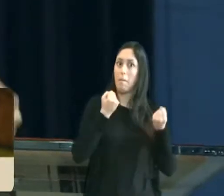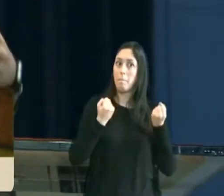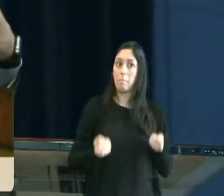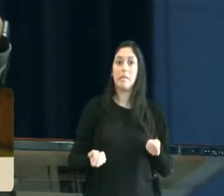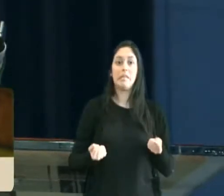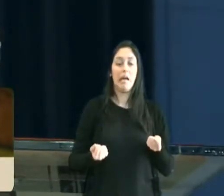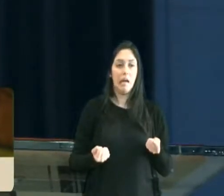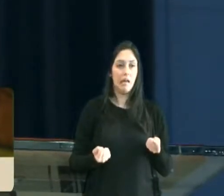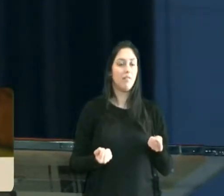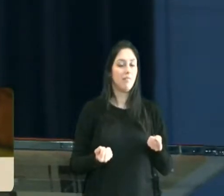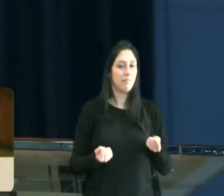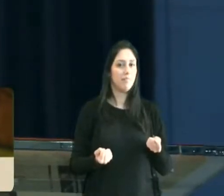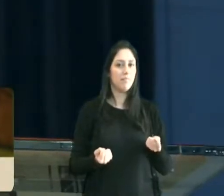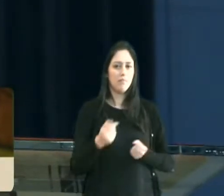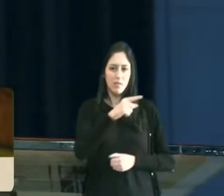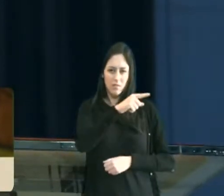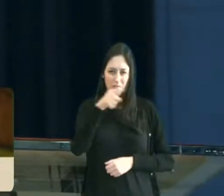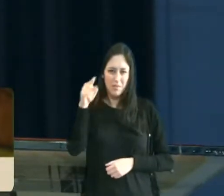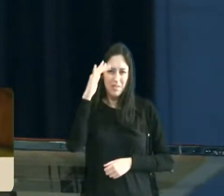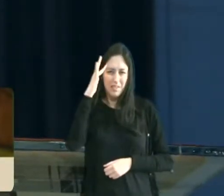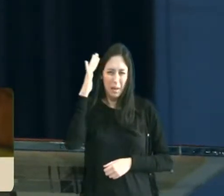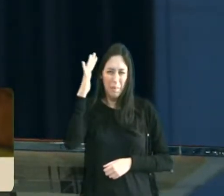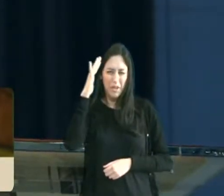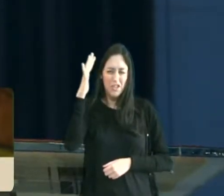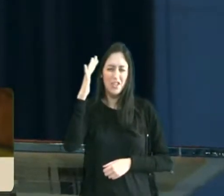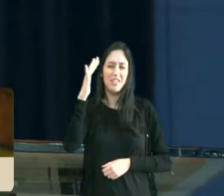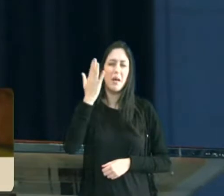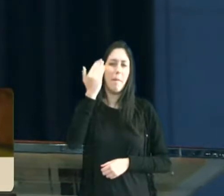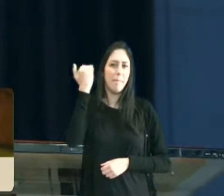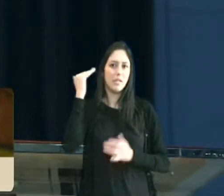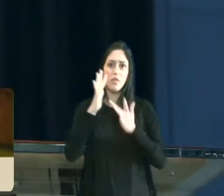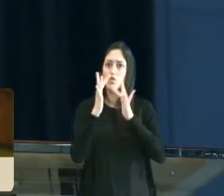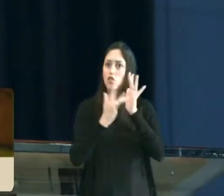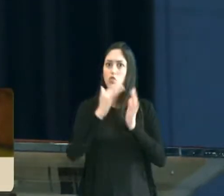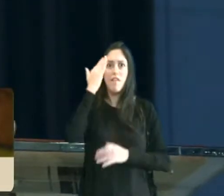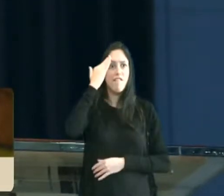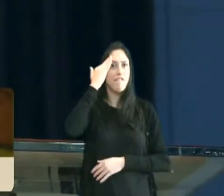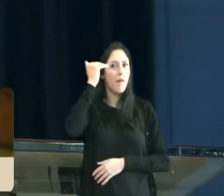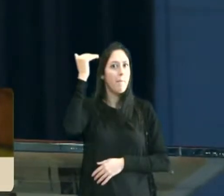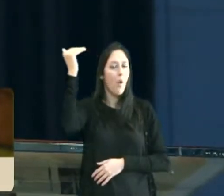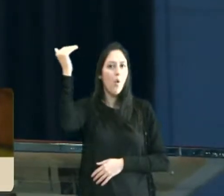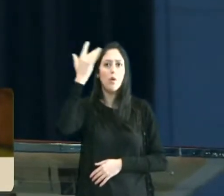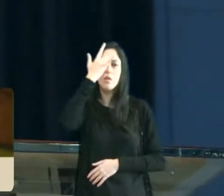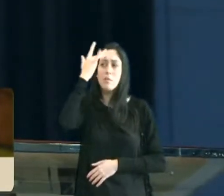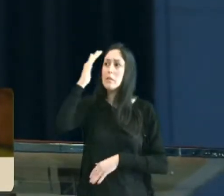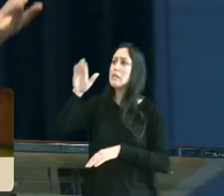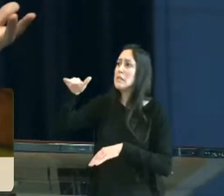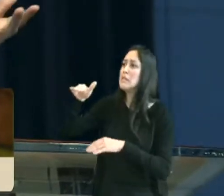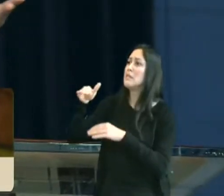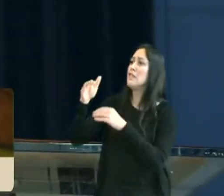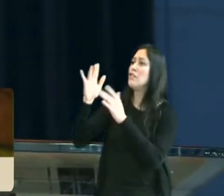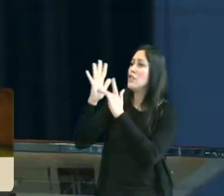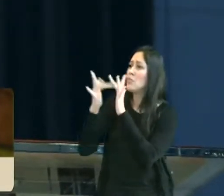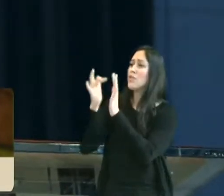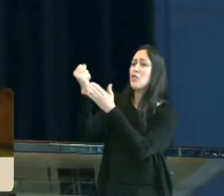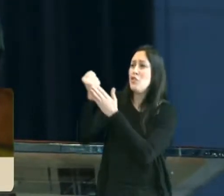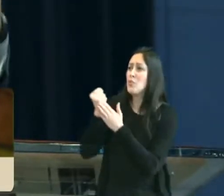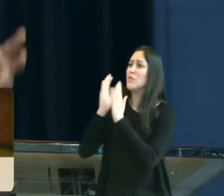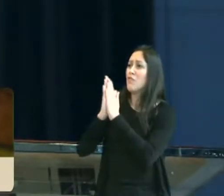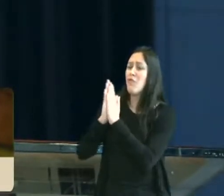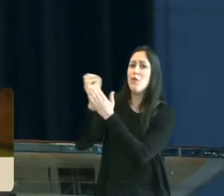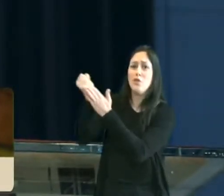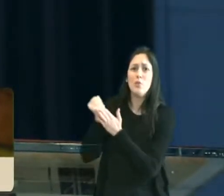Você pode imaginar o quanto Jesus era solicitado? As demandas intermináveis daqueles